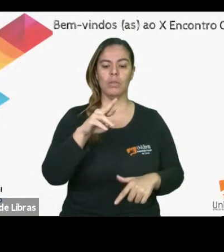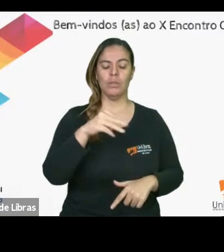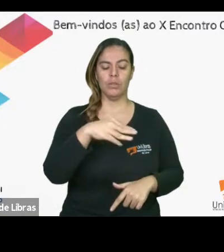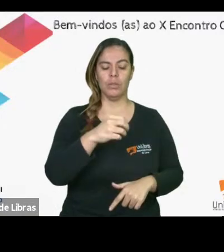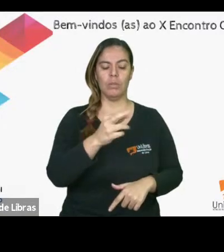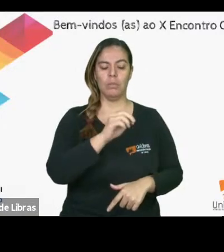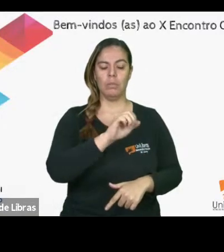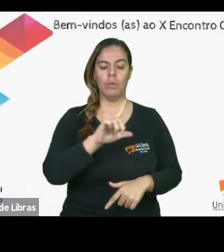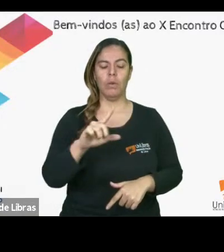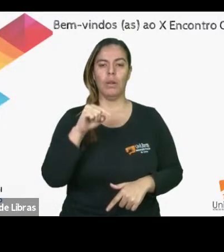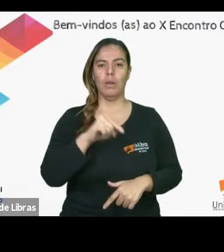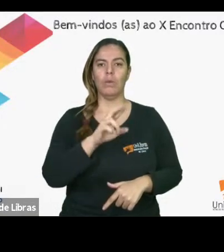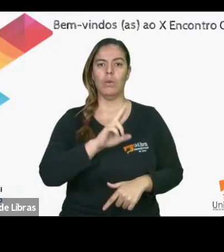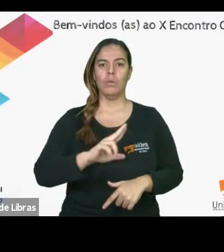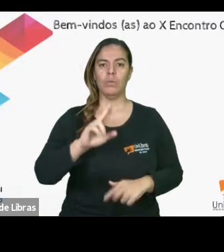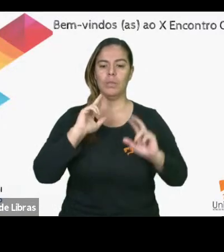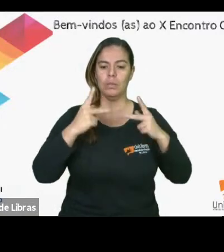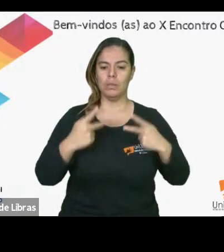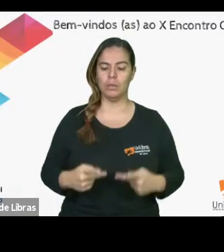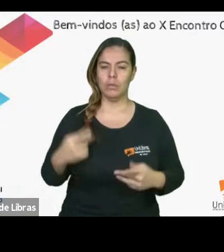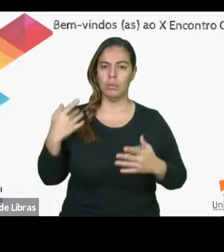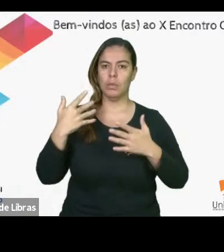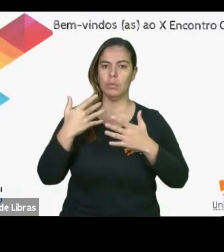foi usada pelo ser humano durante